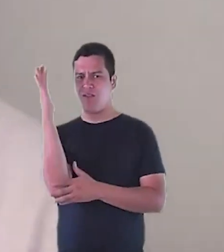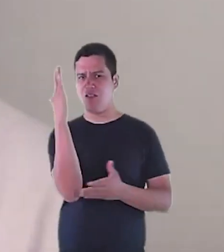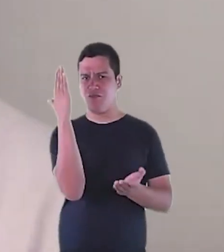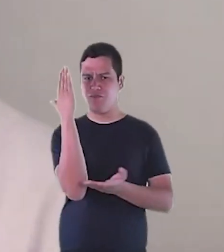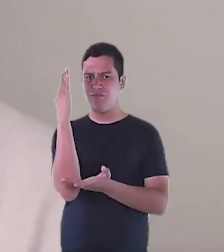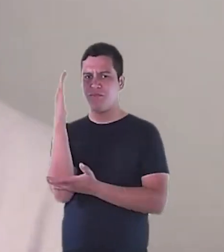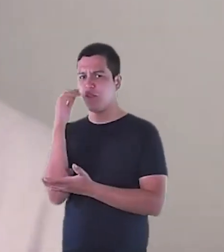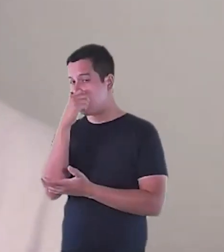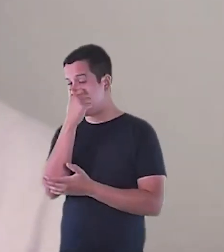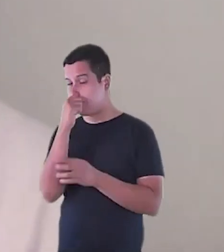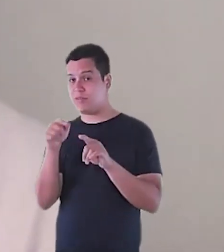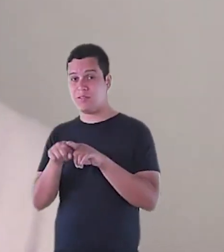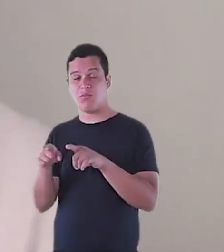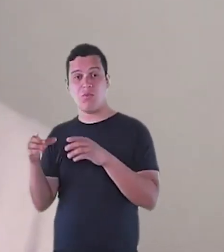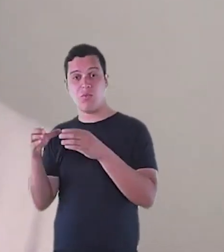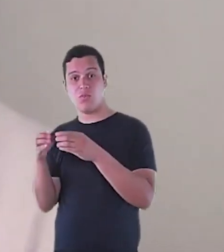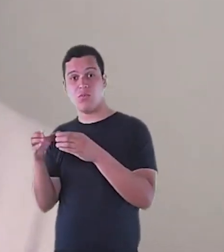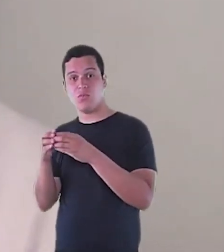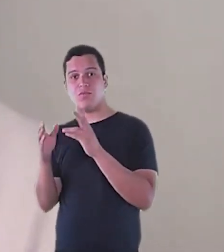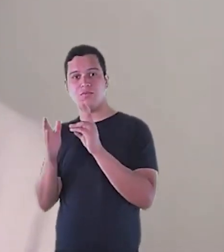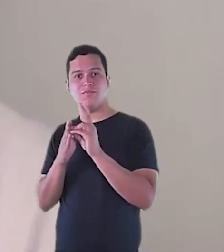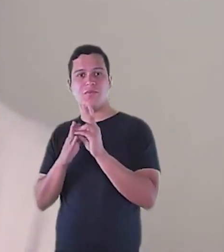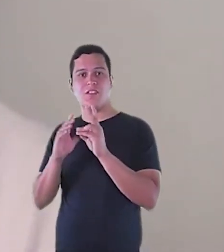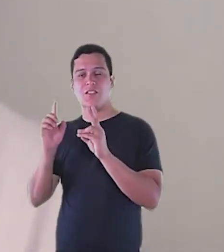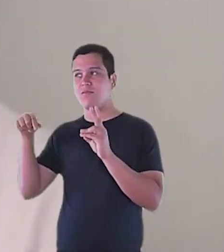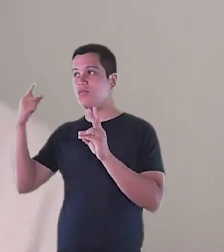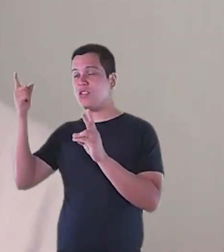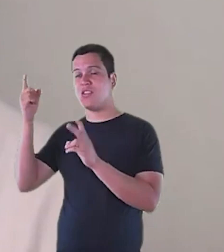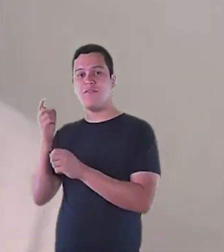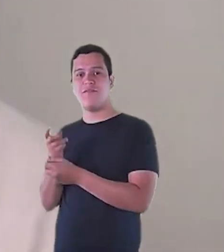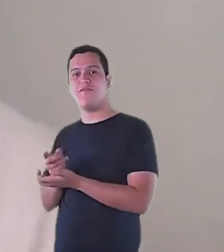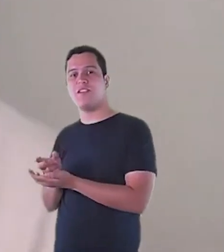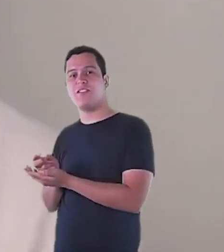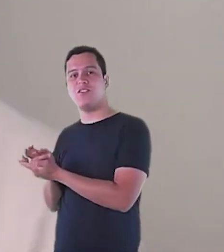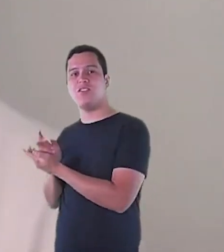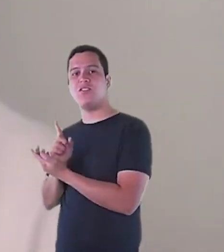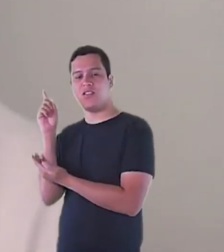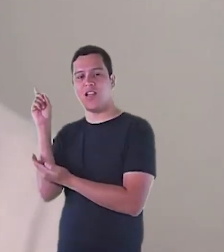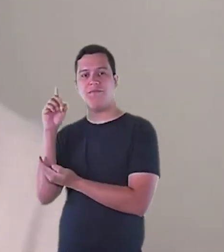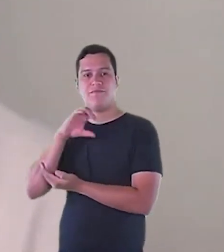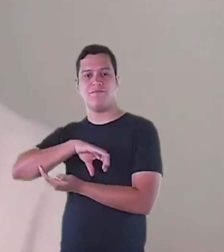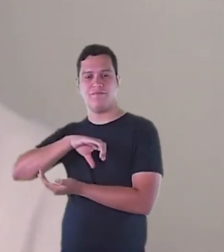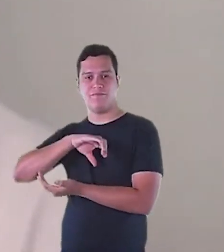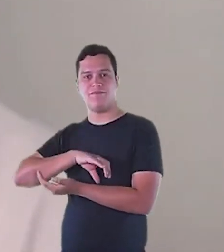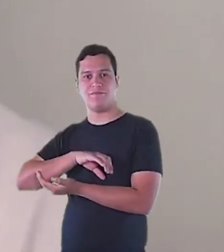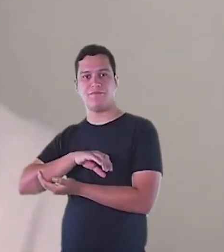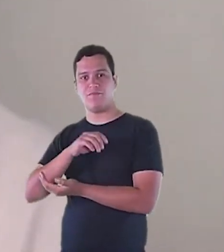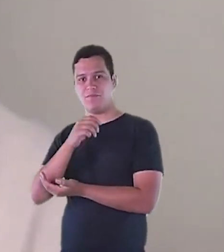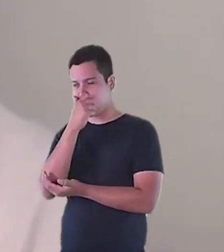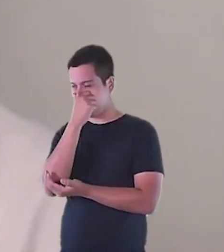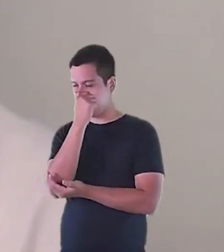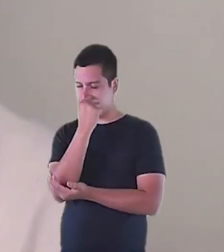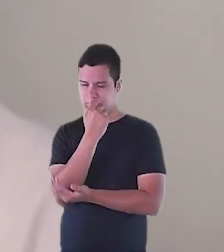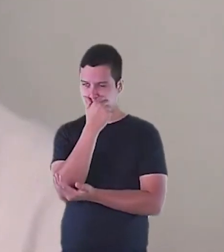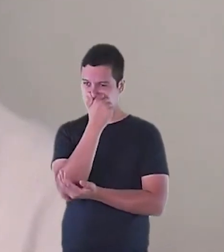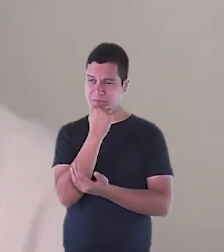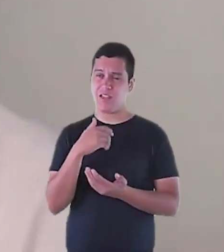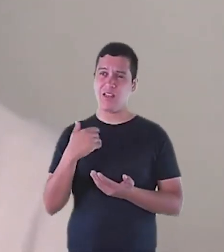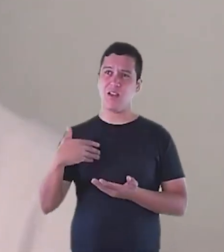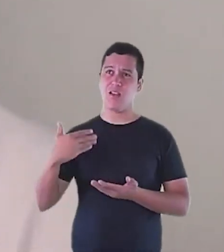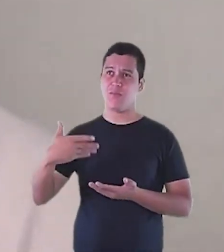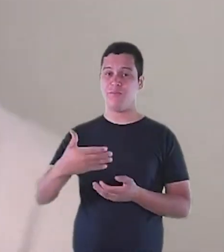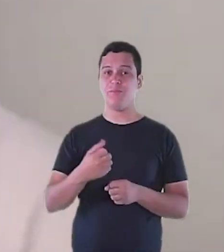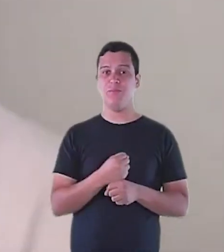grupo de indígenas que seria leiloado na capital portuguesa. Alguns anos depois tem um outro registro de leilão de escravos